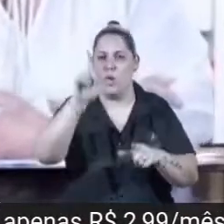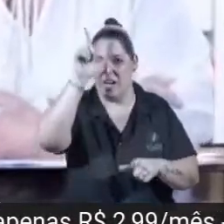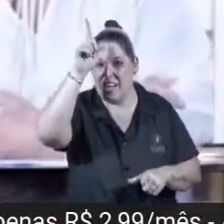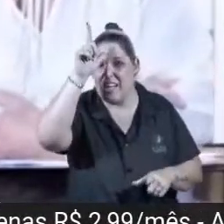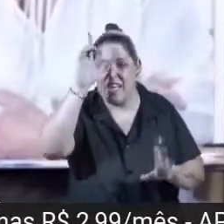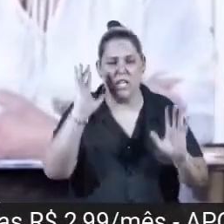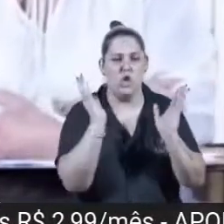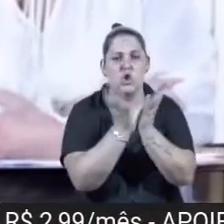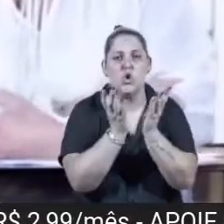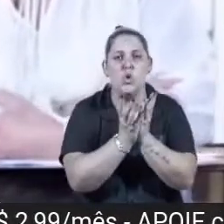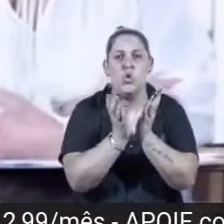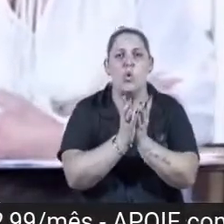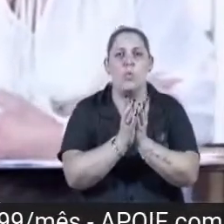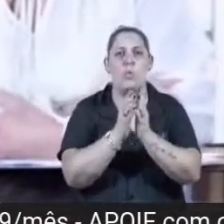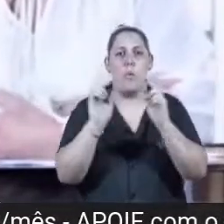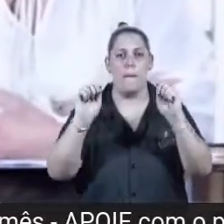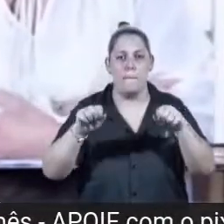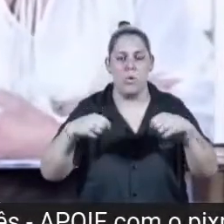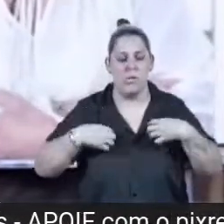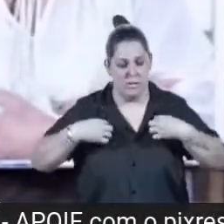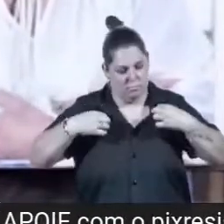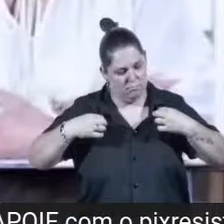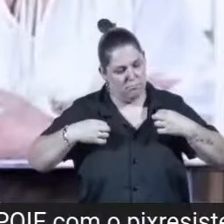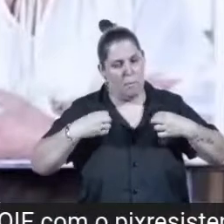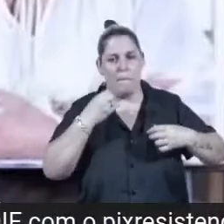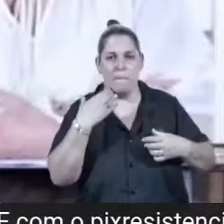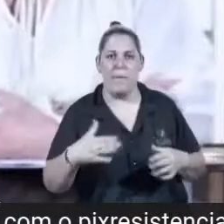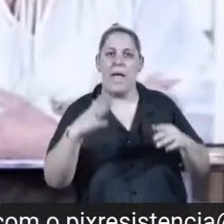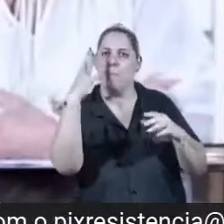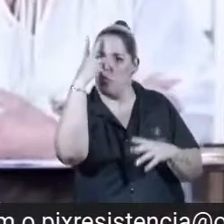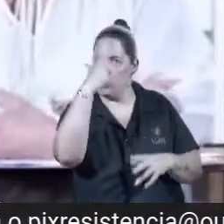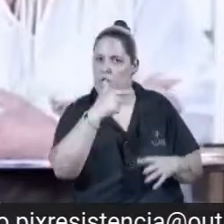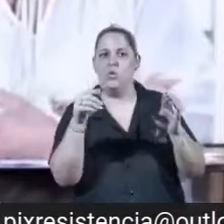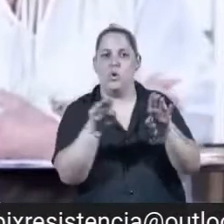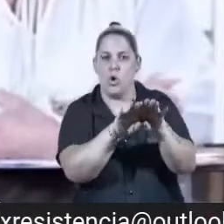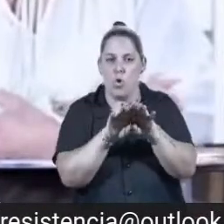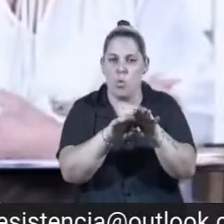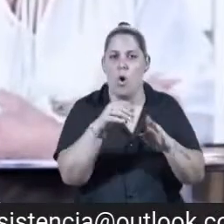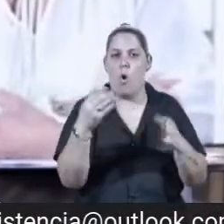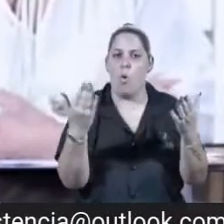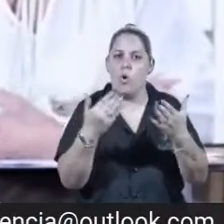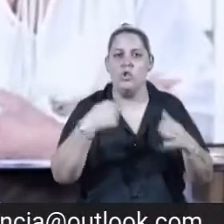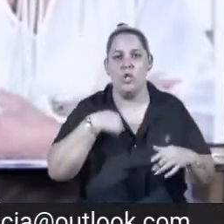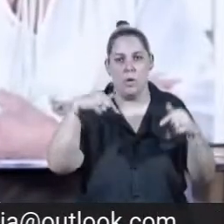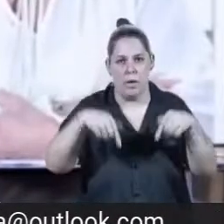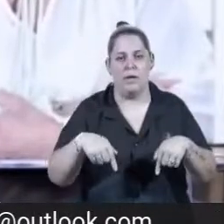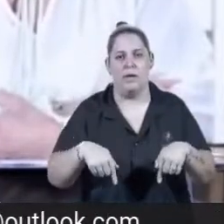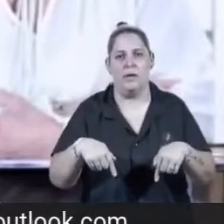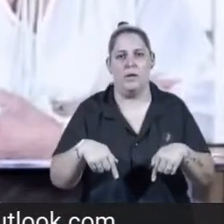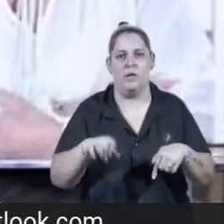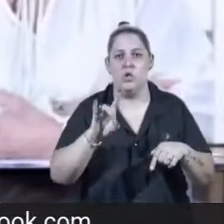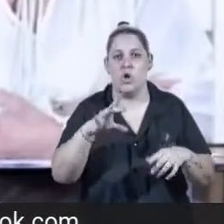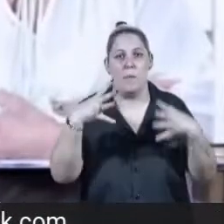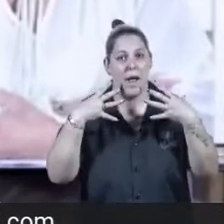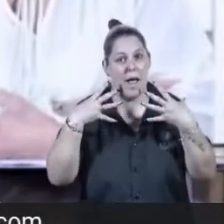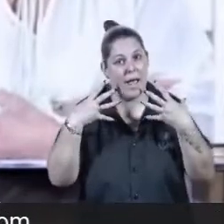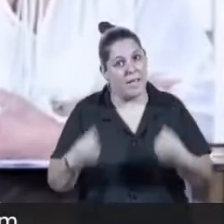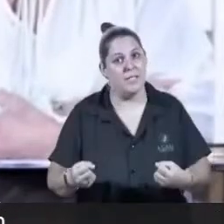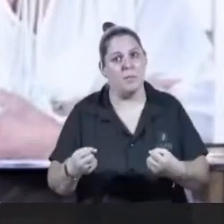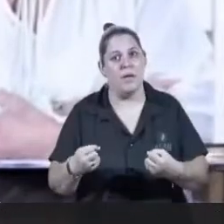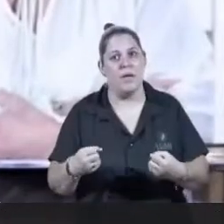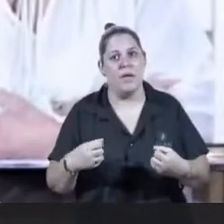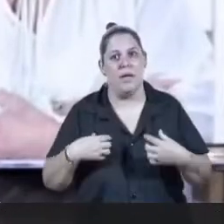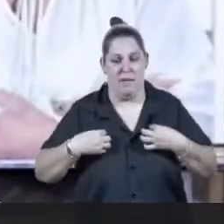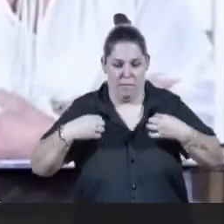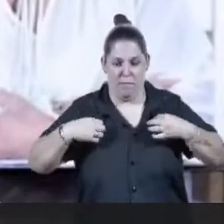estar, sabe, tão elegante como eu estou hoje aqui, só para te receber no partido. Entre paletó eu não vesti nem para